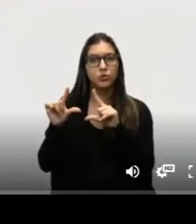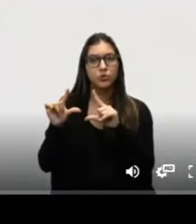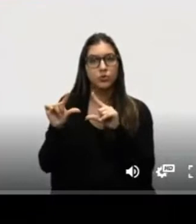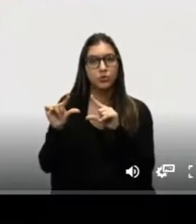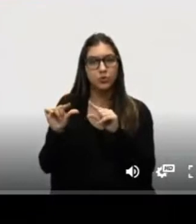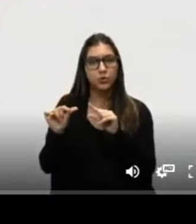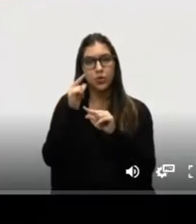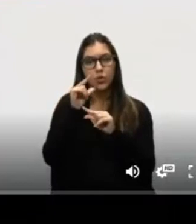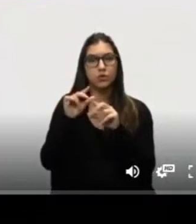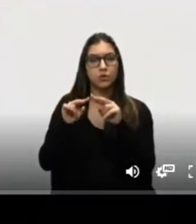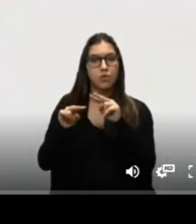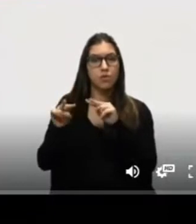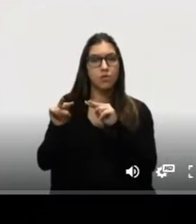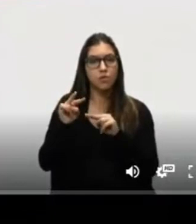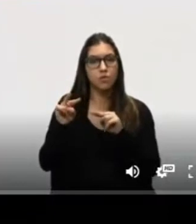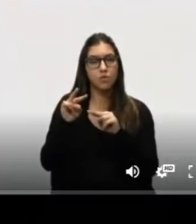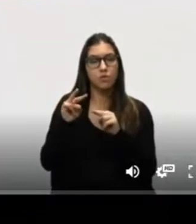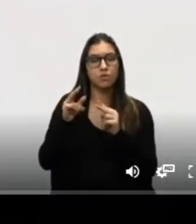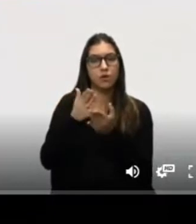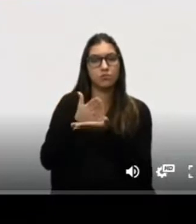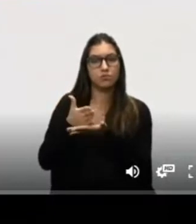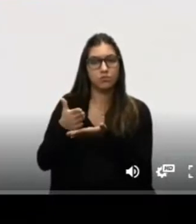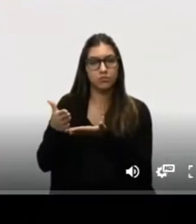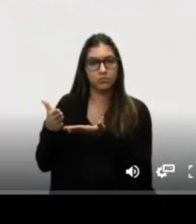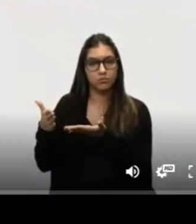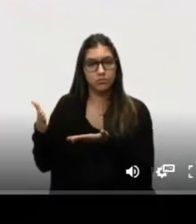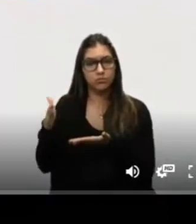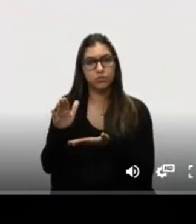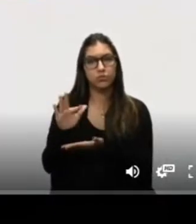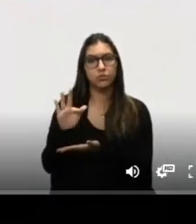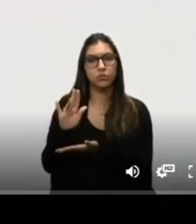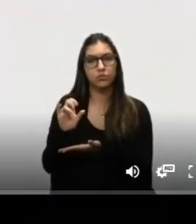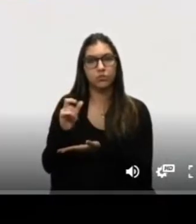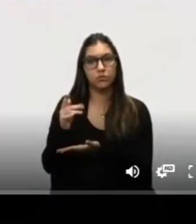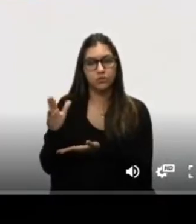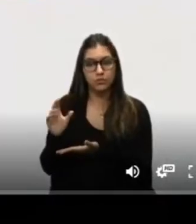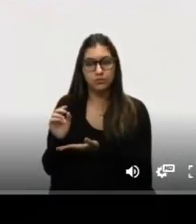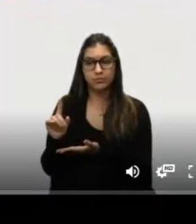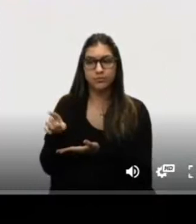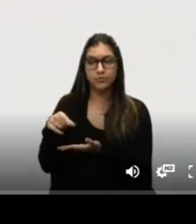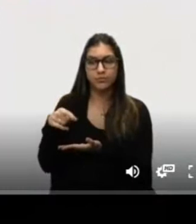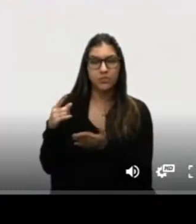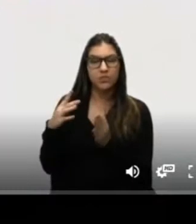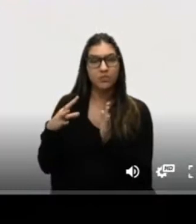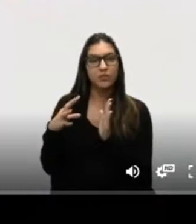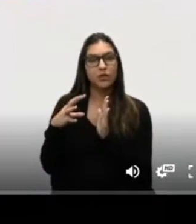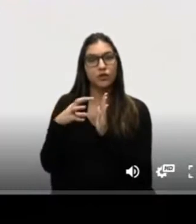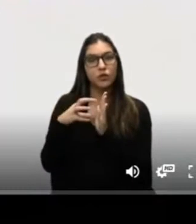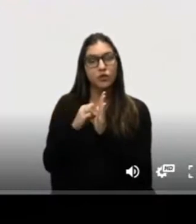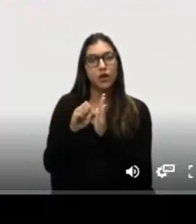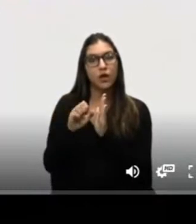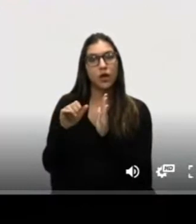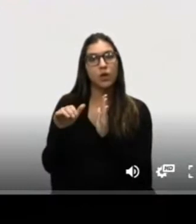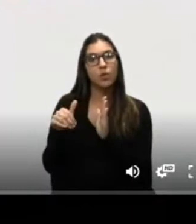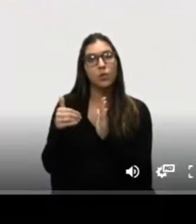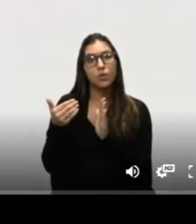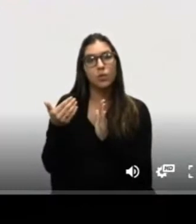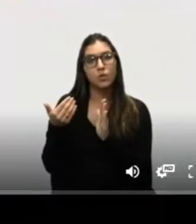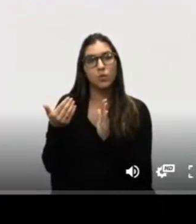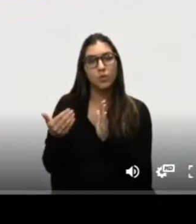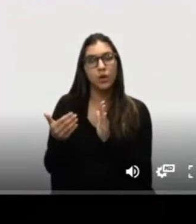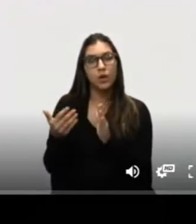observe então essa faixa de determinação do ponto de fusão. E nós vamos registrar qual que é